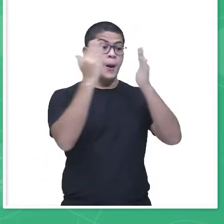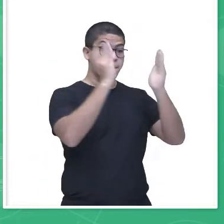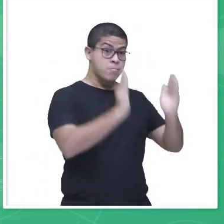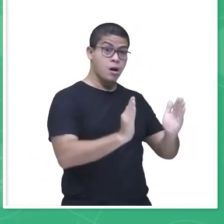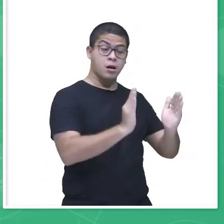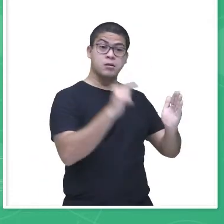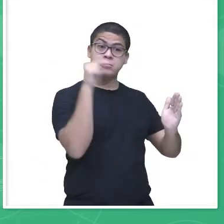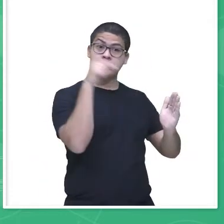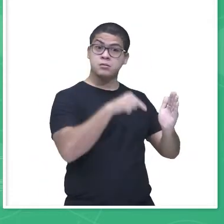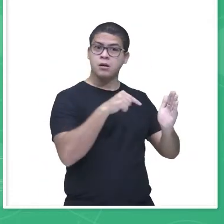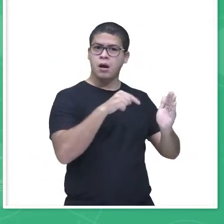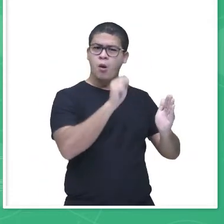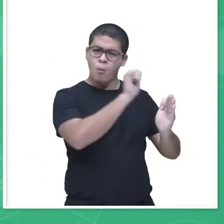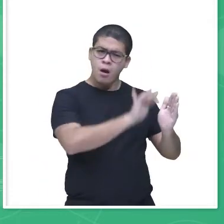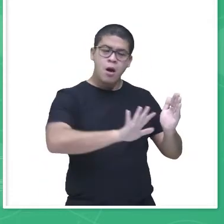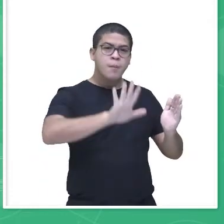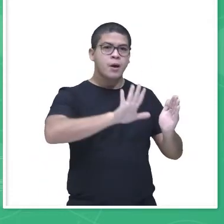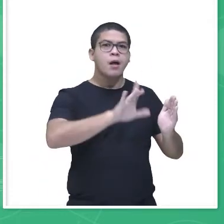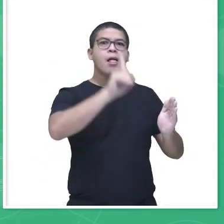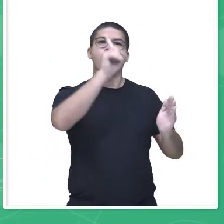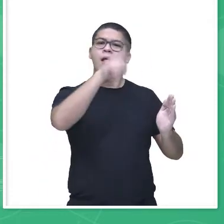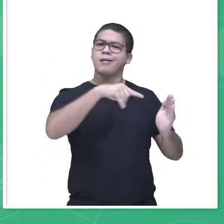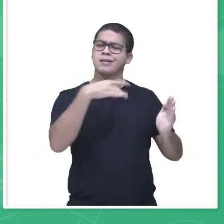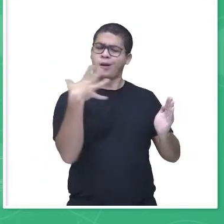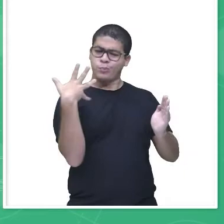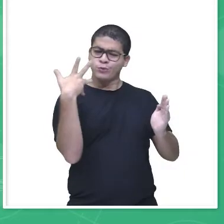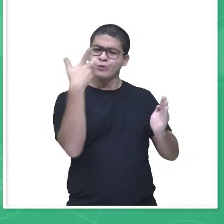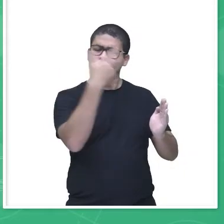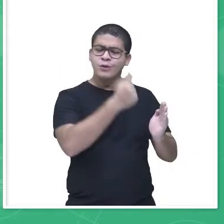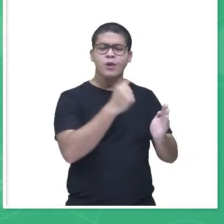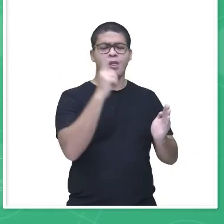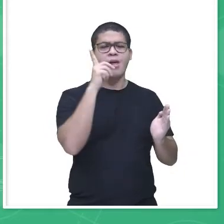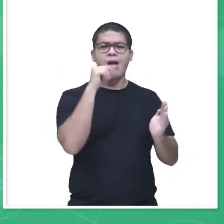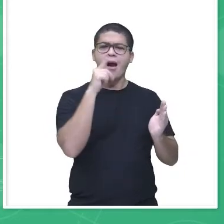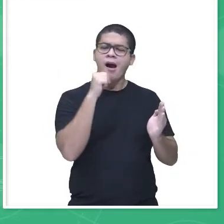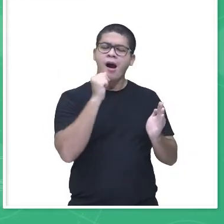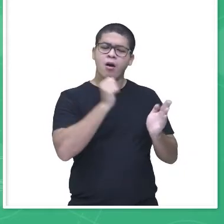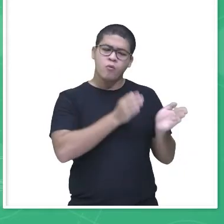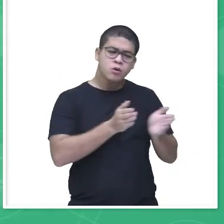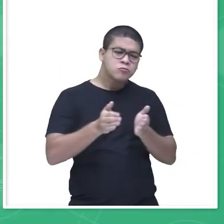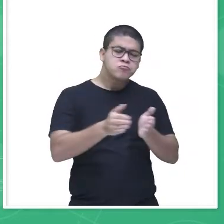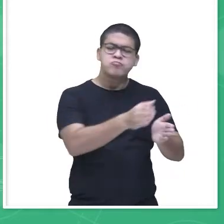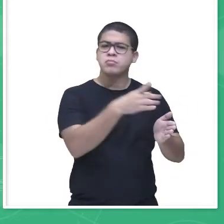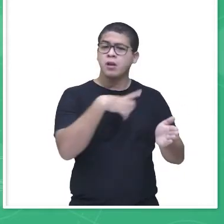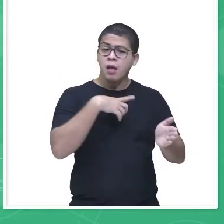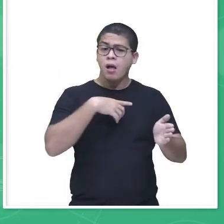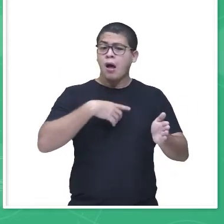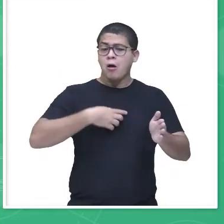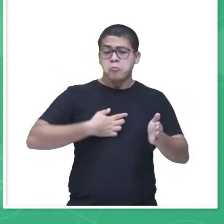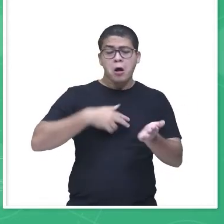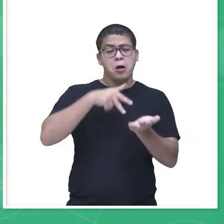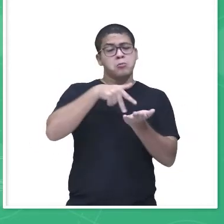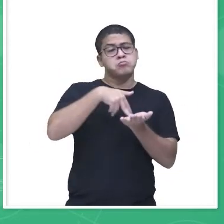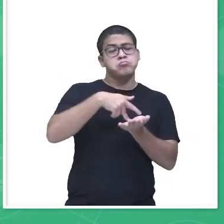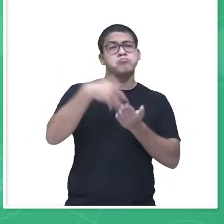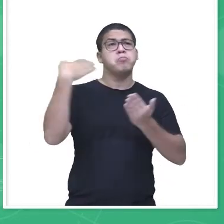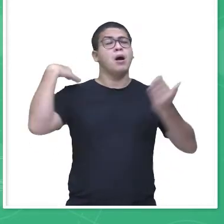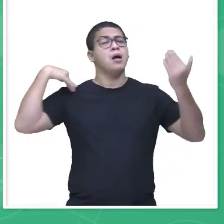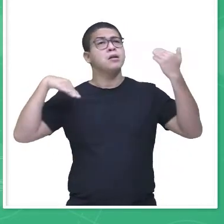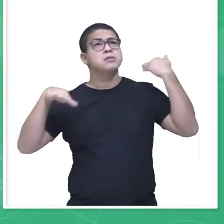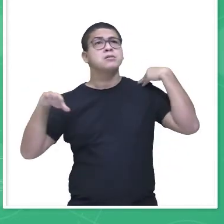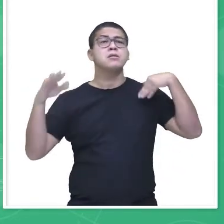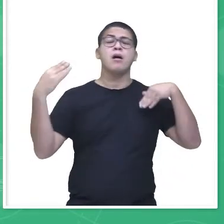soube valorizar ele para que as pessoas aproveitem, passeiem ao ar livre, né? Então veja